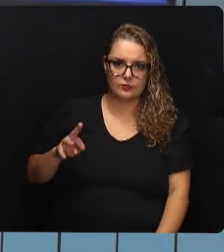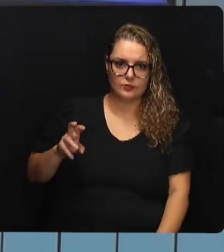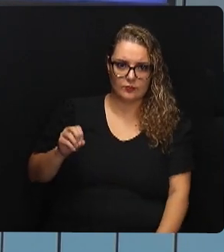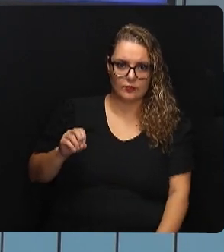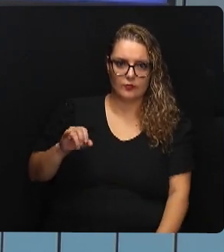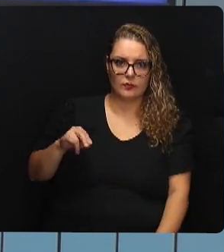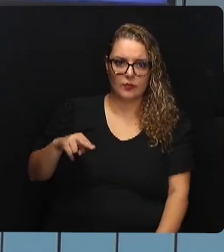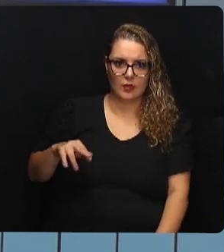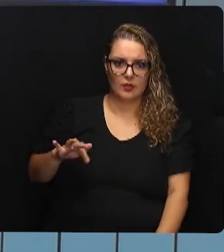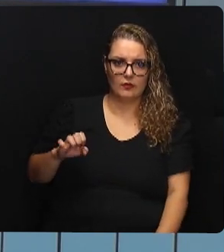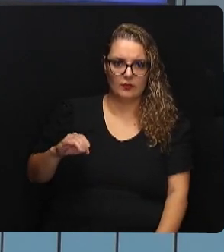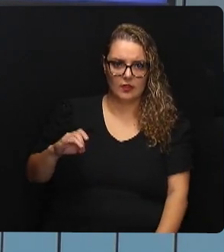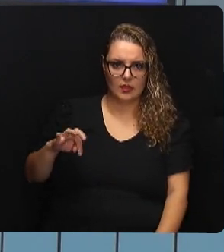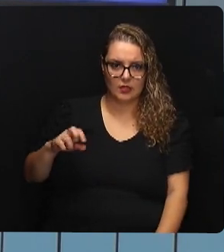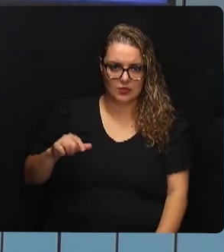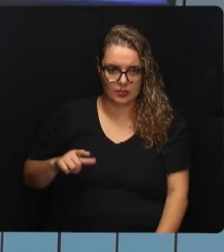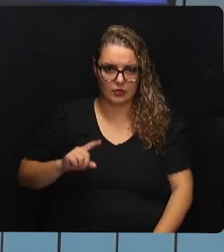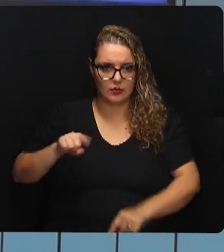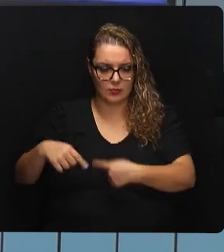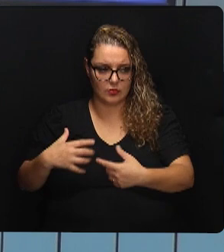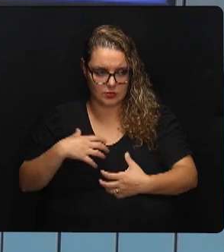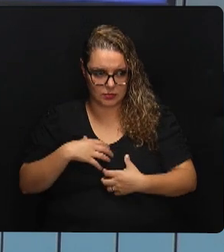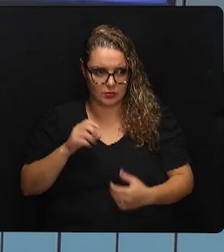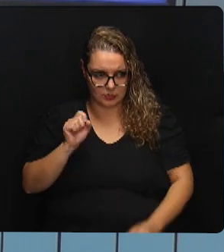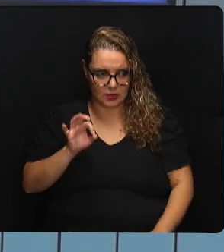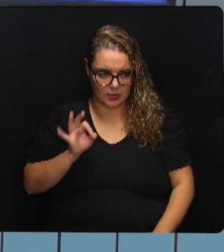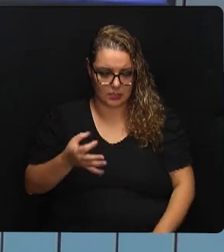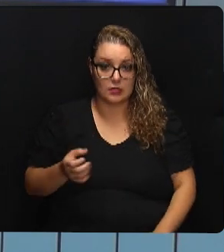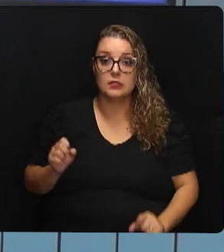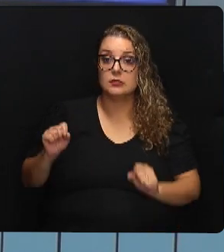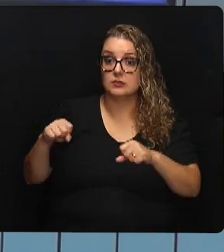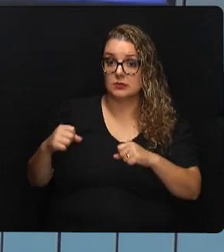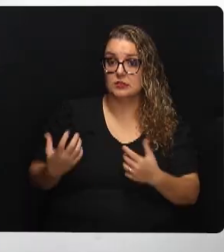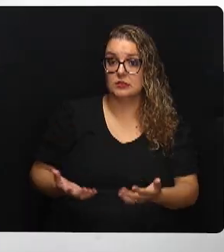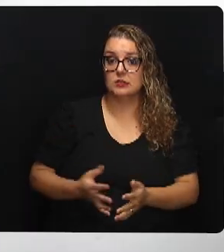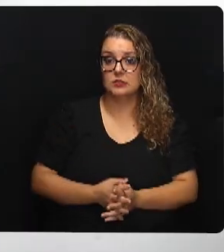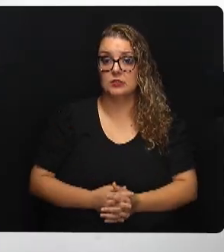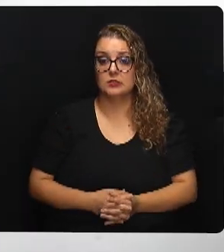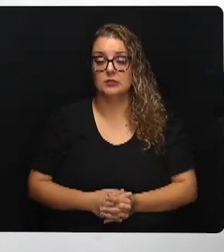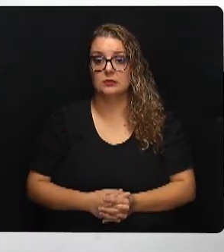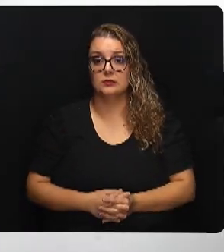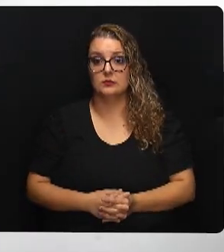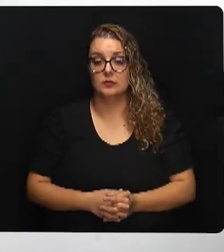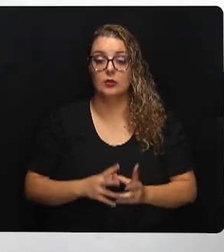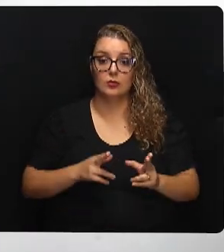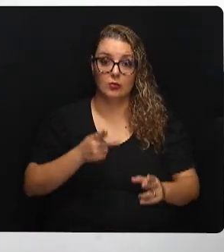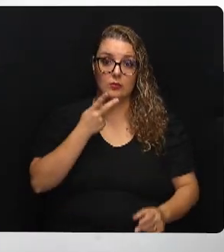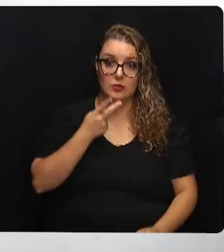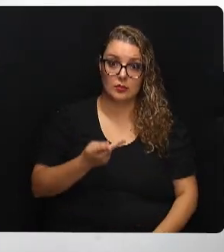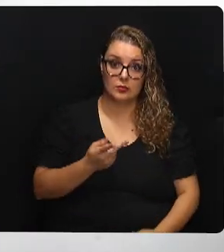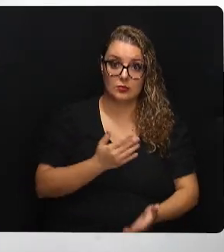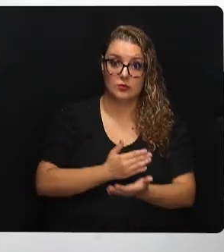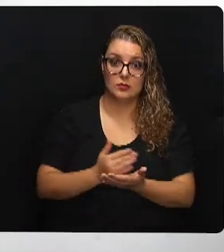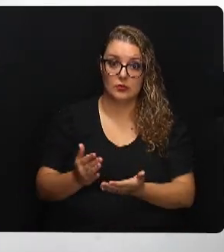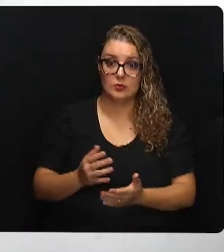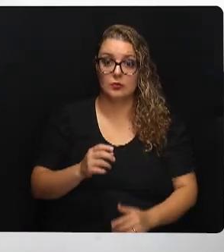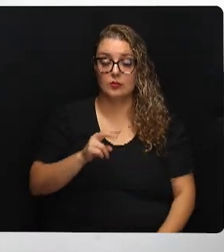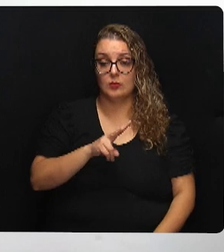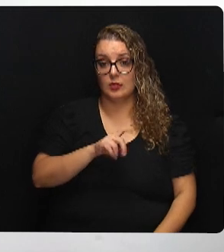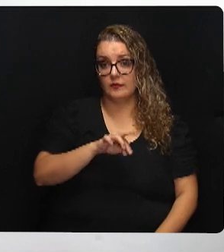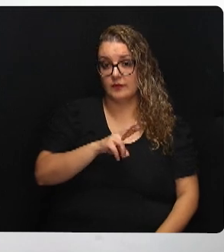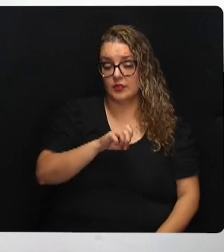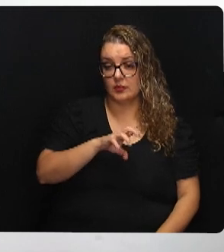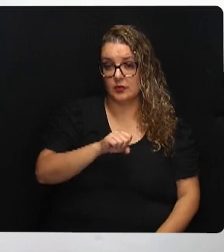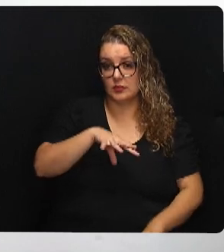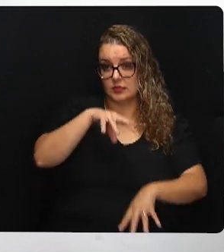infecção gastrointestinal, são outros sintomas, é isso? Exato. Então, como eu falei no